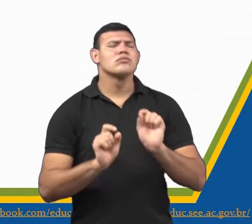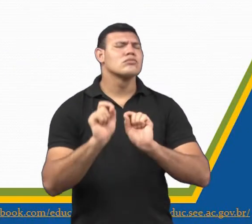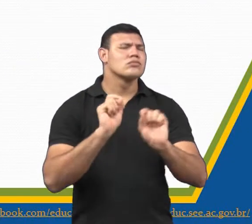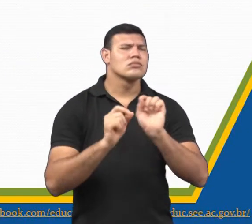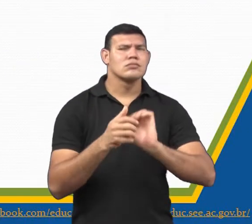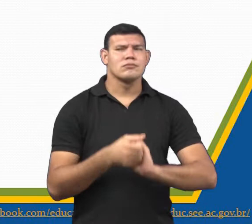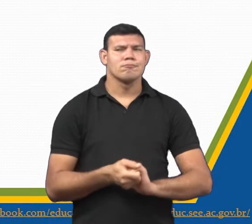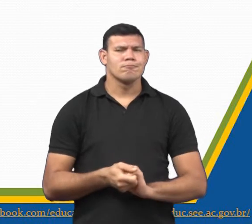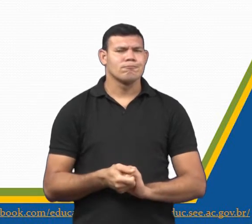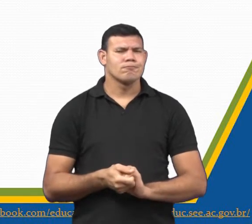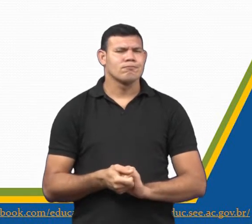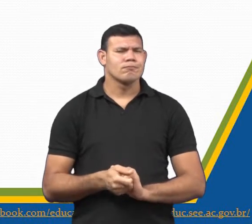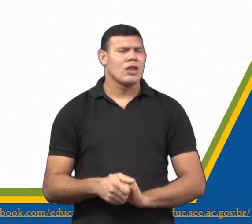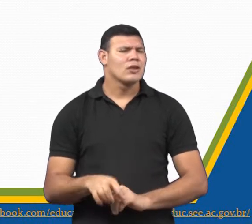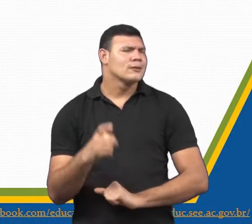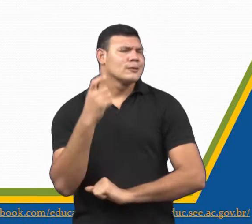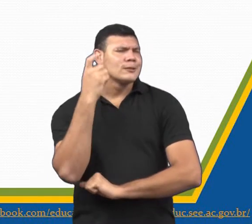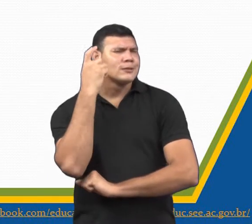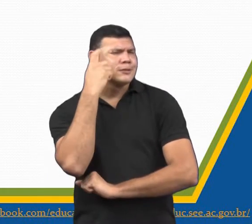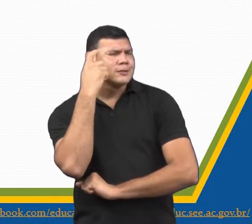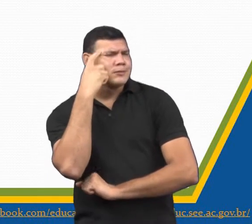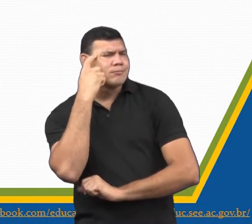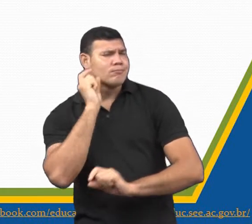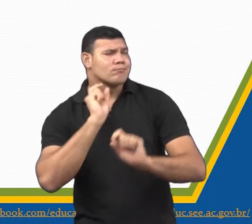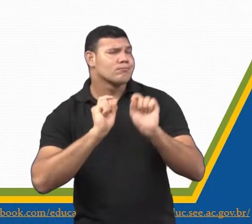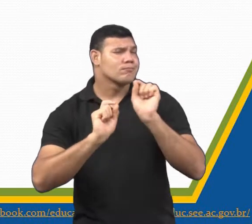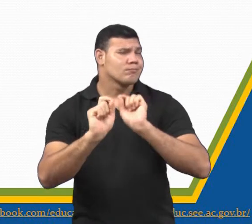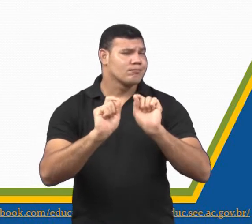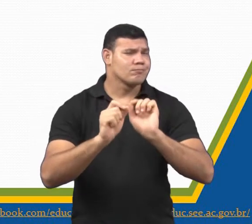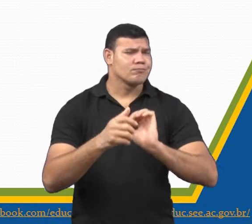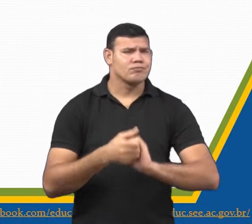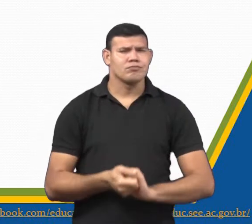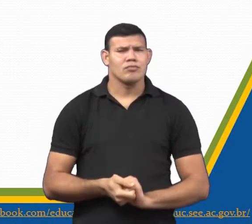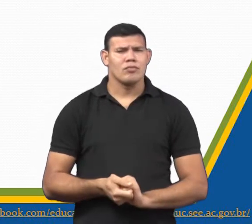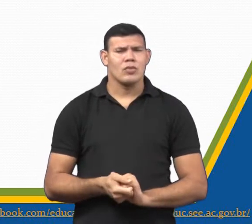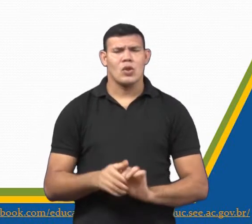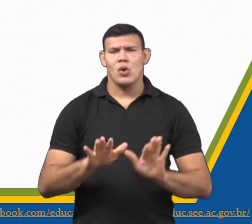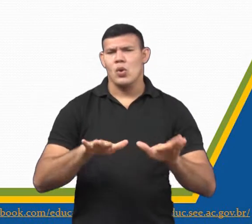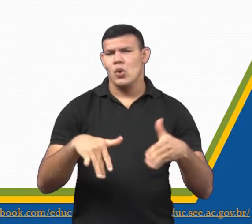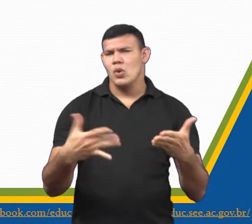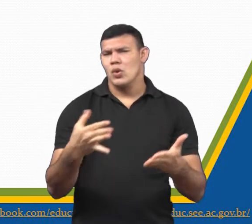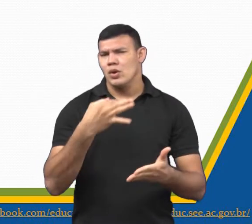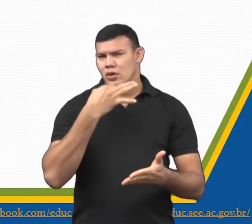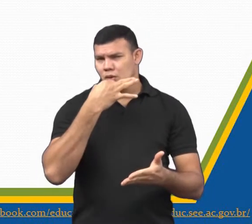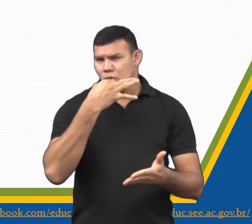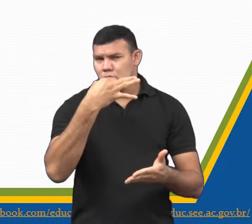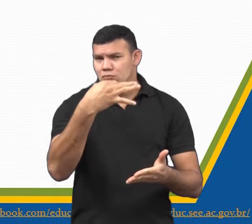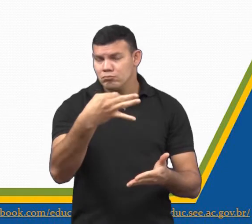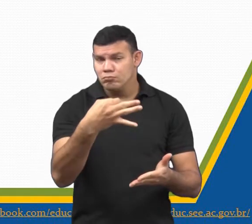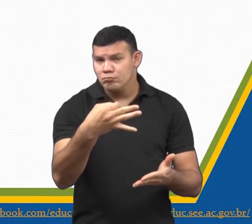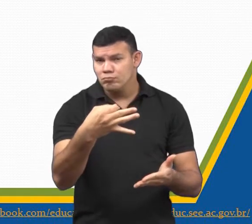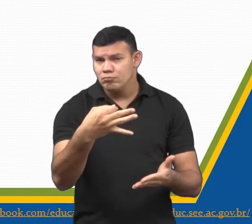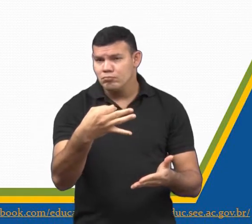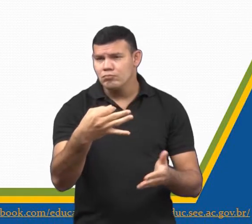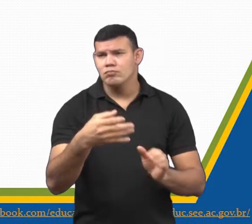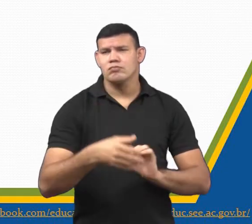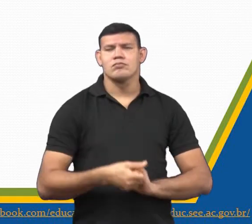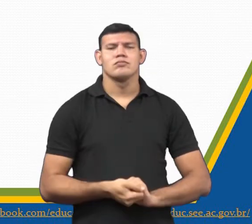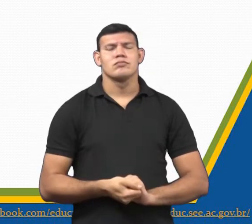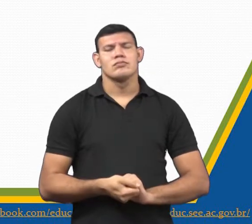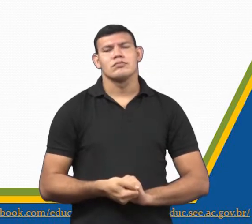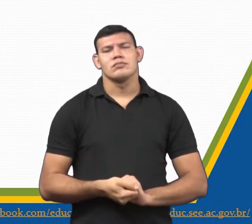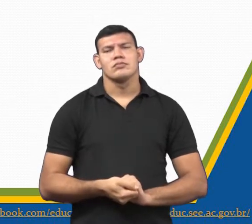Que piensas de? ¿Cuál es tu opinión? ¿Cuál es tu punto de vista